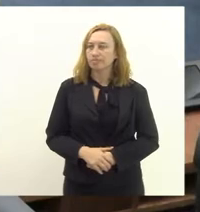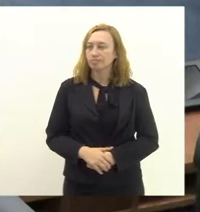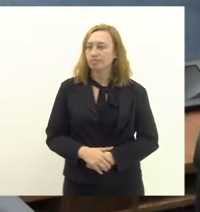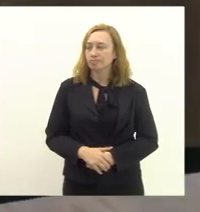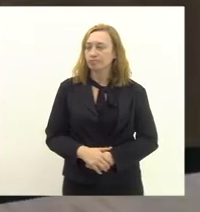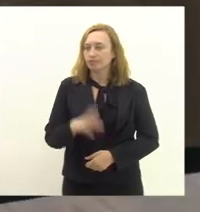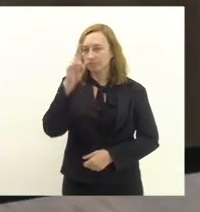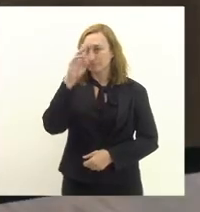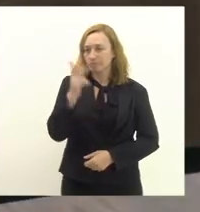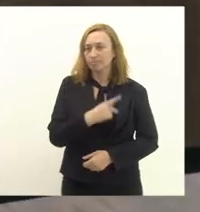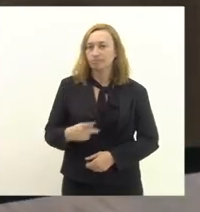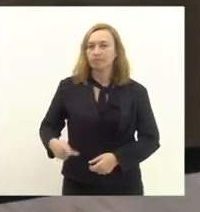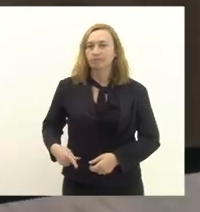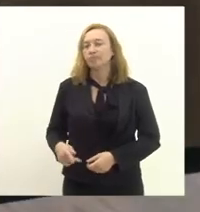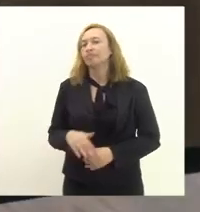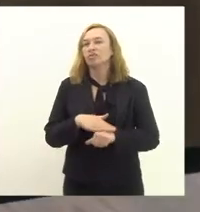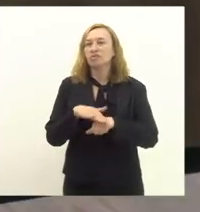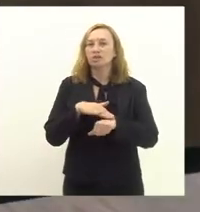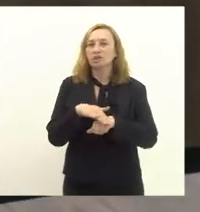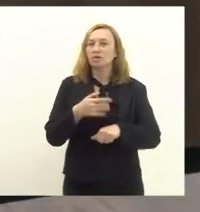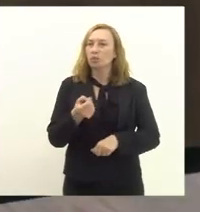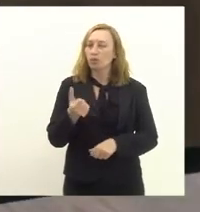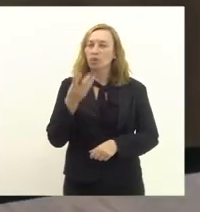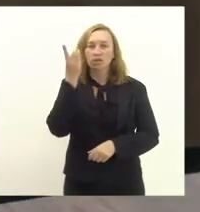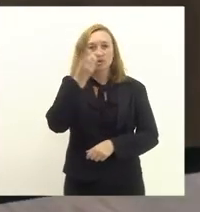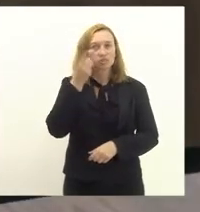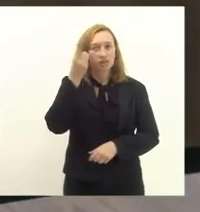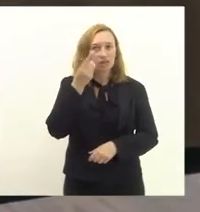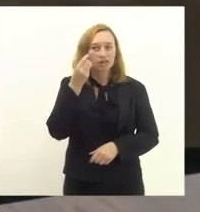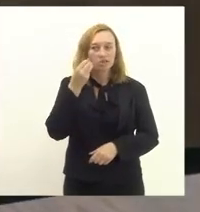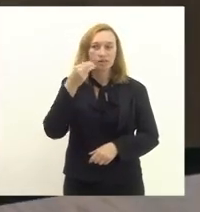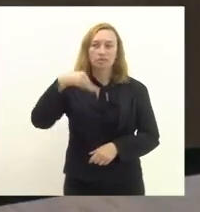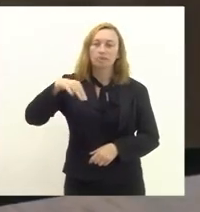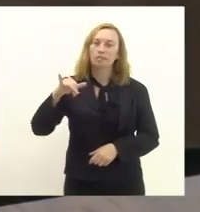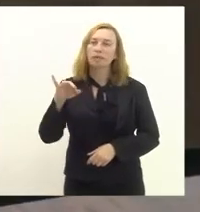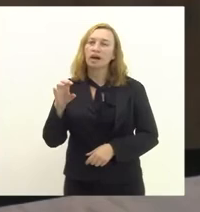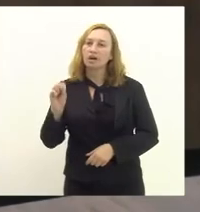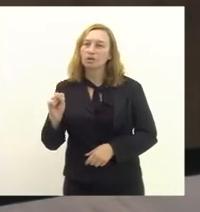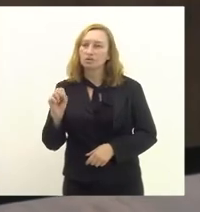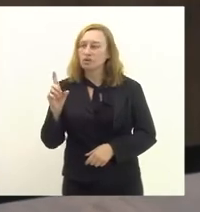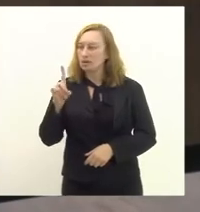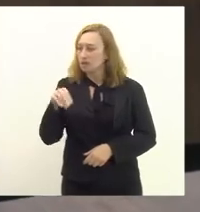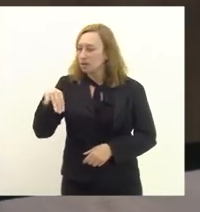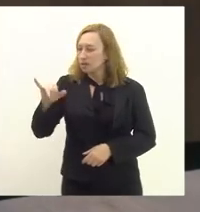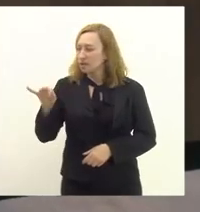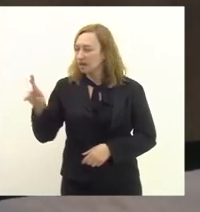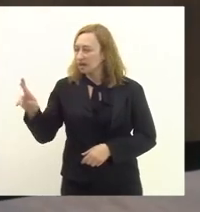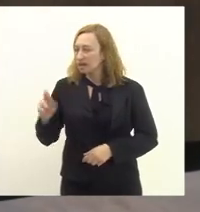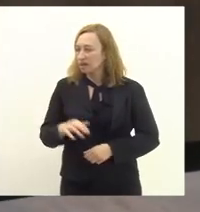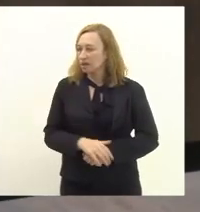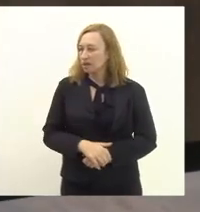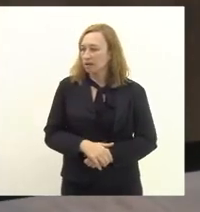Senhor presidente, eu conversei um pouco com o deputado Marcos Miller e a questão toda